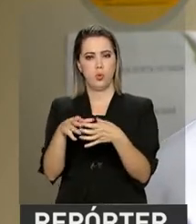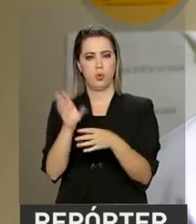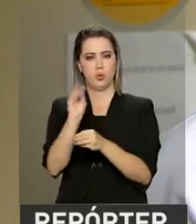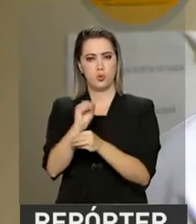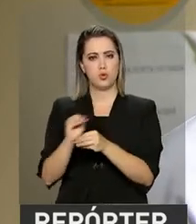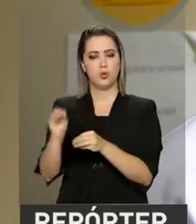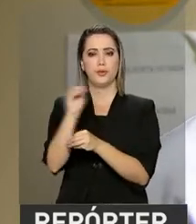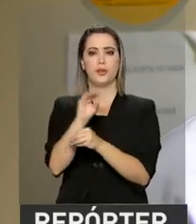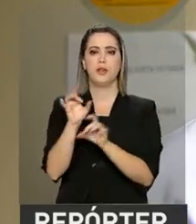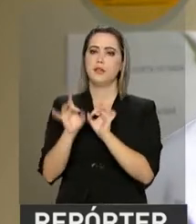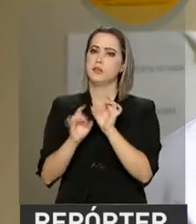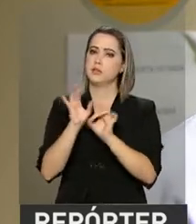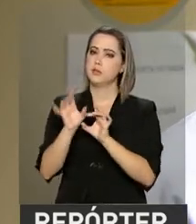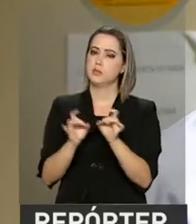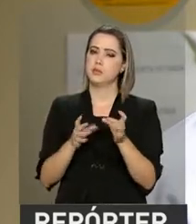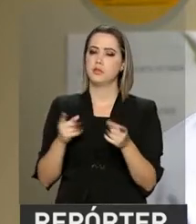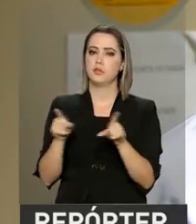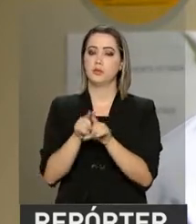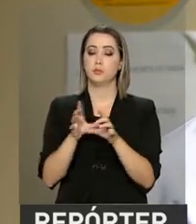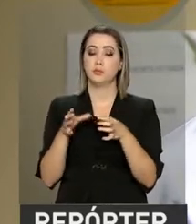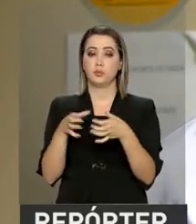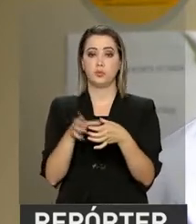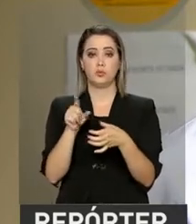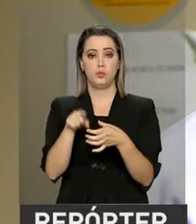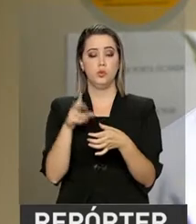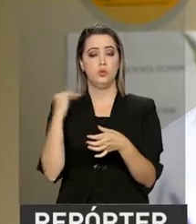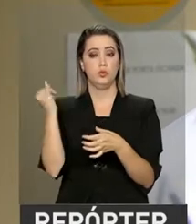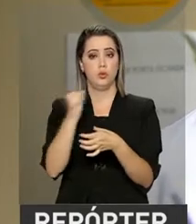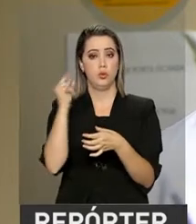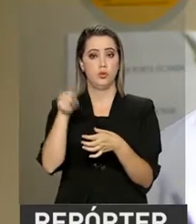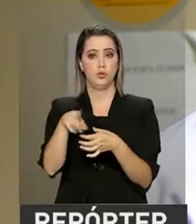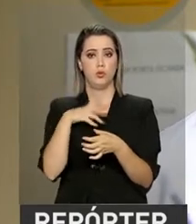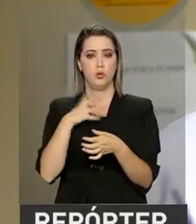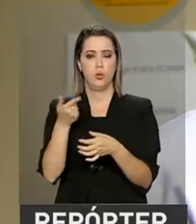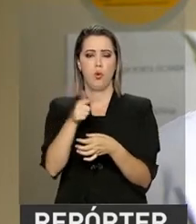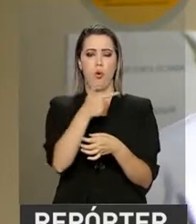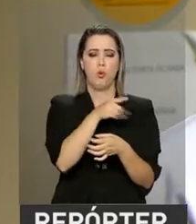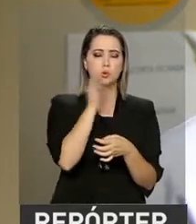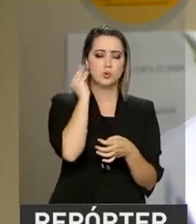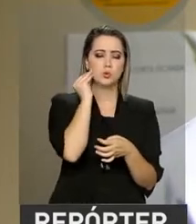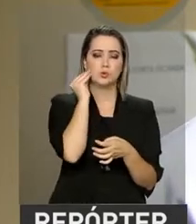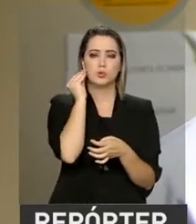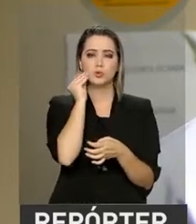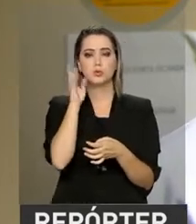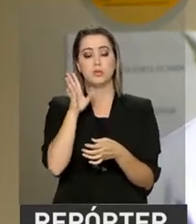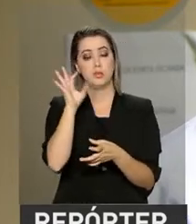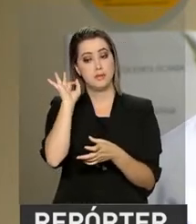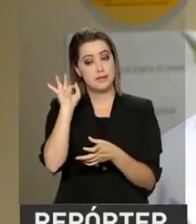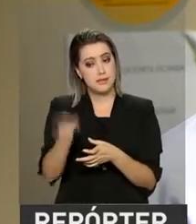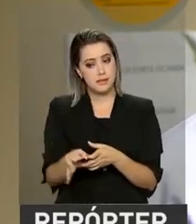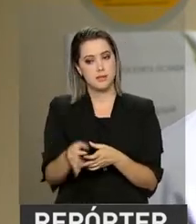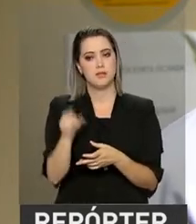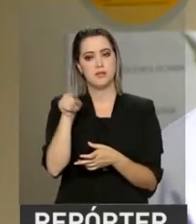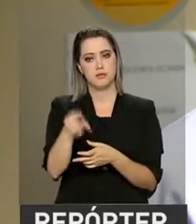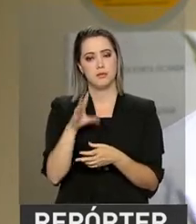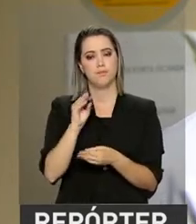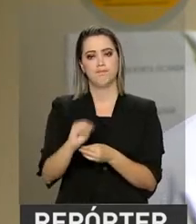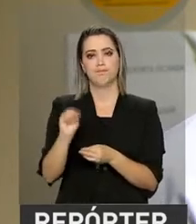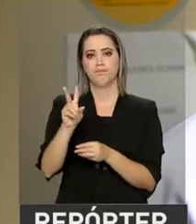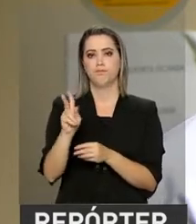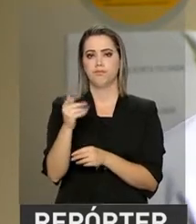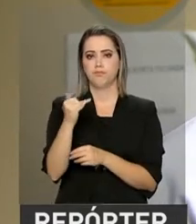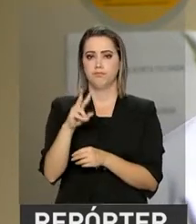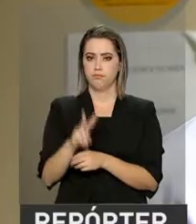da rede pública um centro de referência onde vai fazer outros testes confirmatórios para ter certeza se realmente